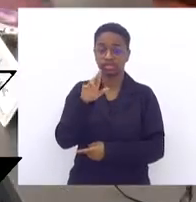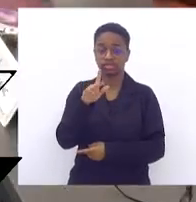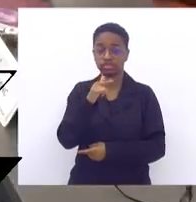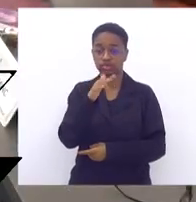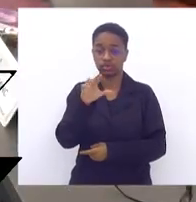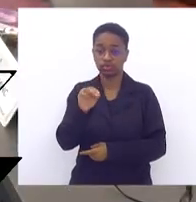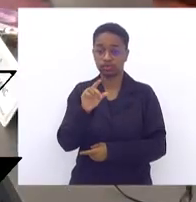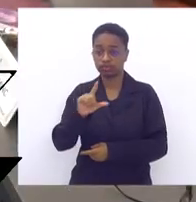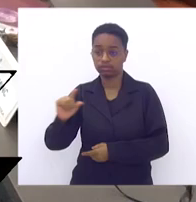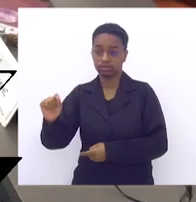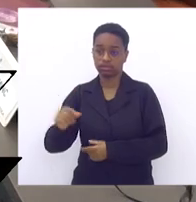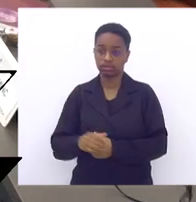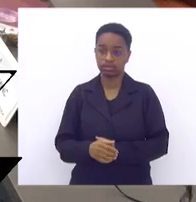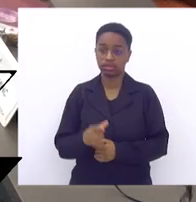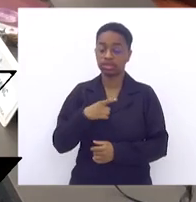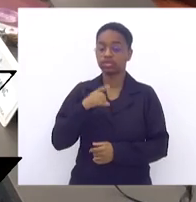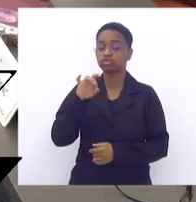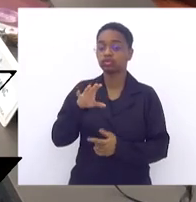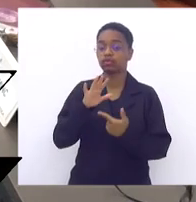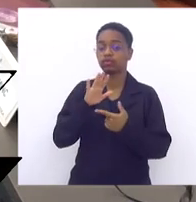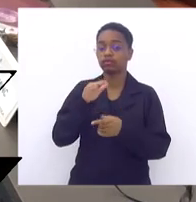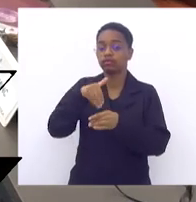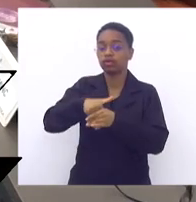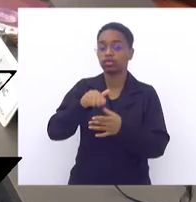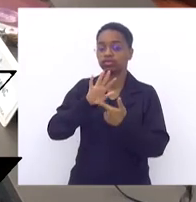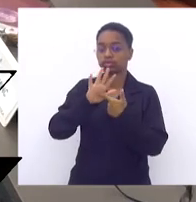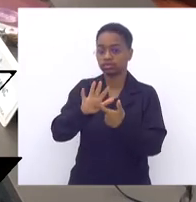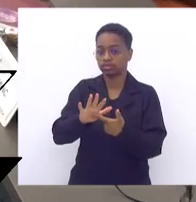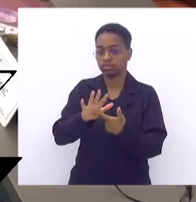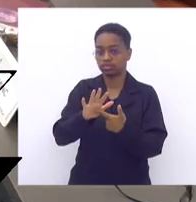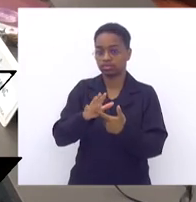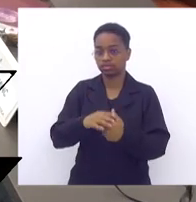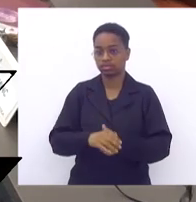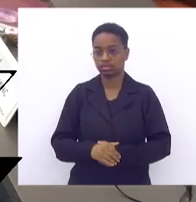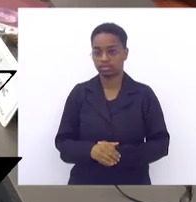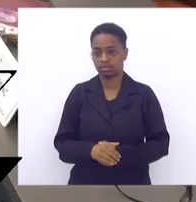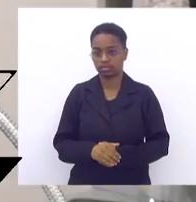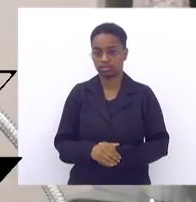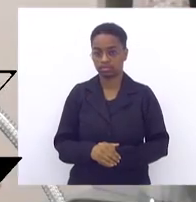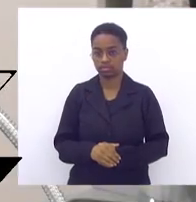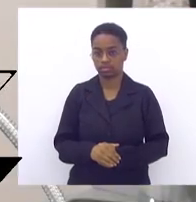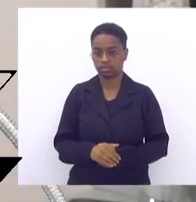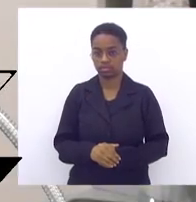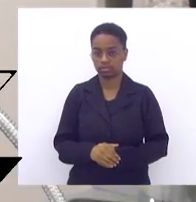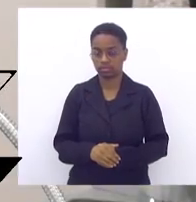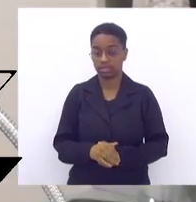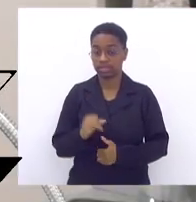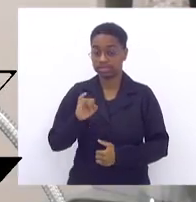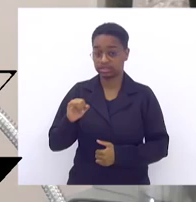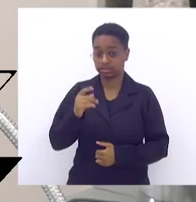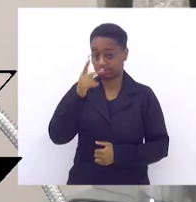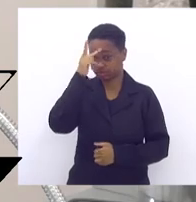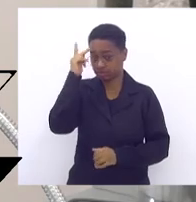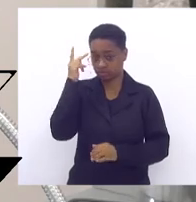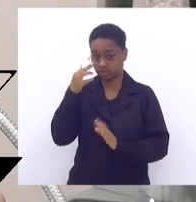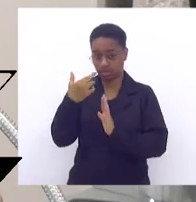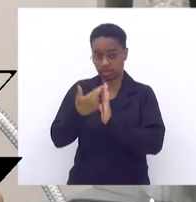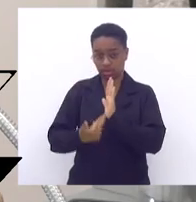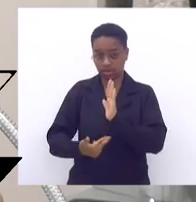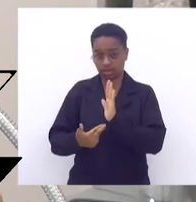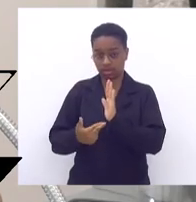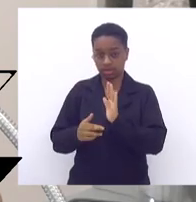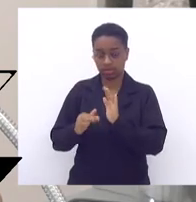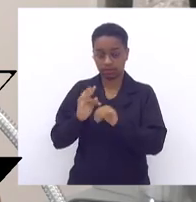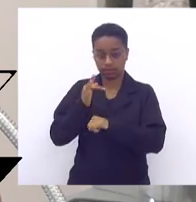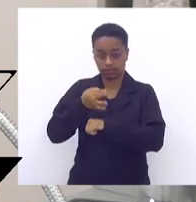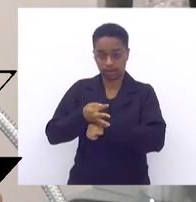Não, ele só tem um voto apresentado. Na verdade, quando a gente procede dessa forma. Quando o relator não está presente, quando o relator está presente, ele apresenta um